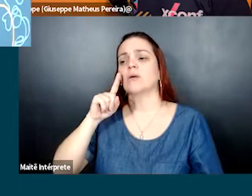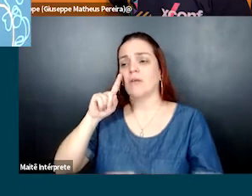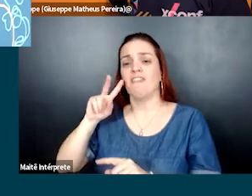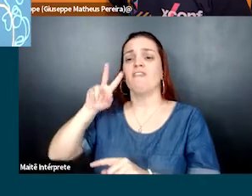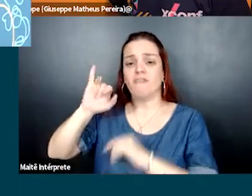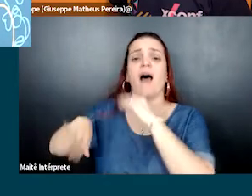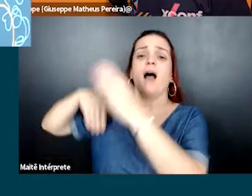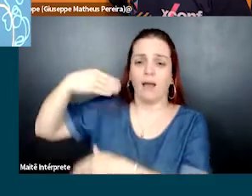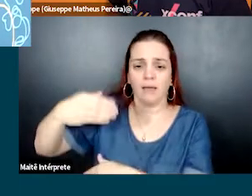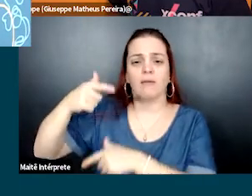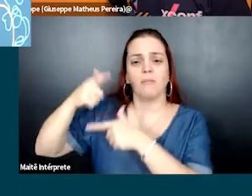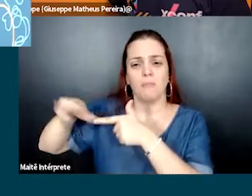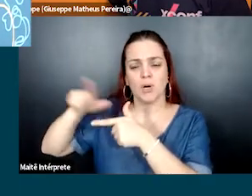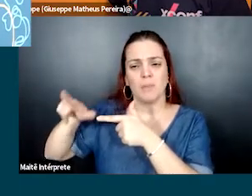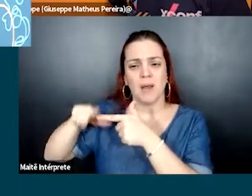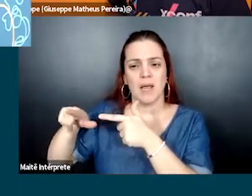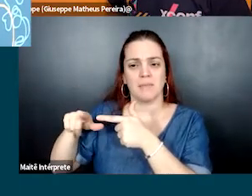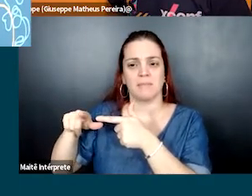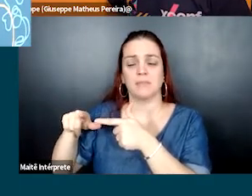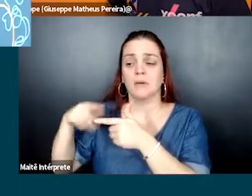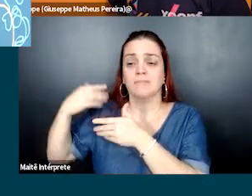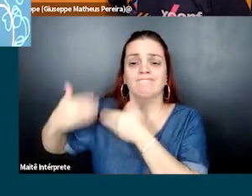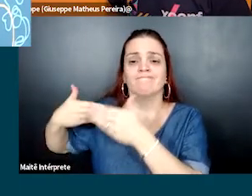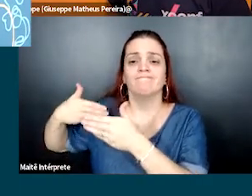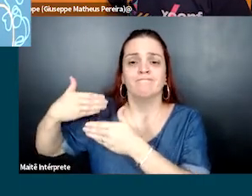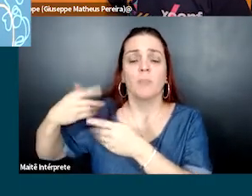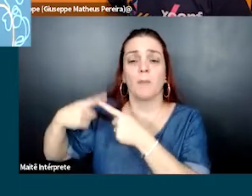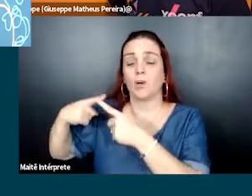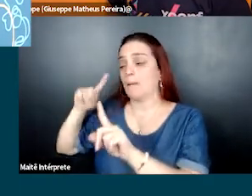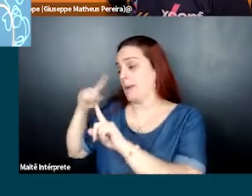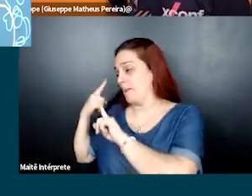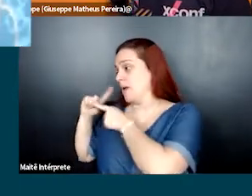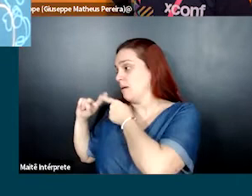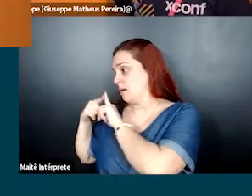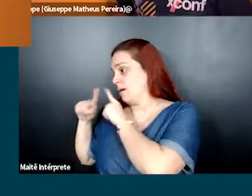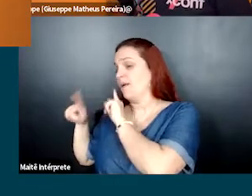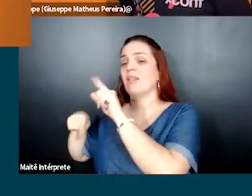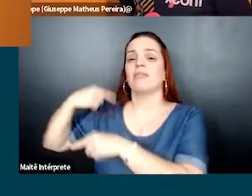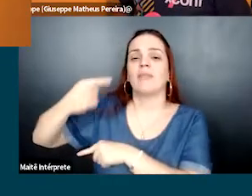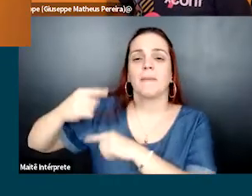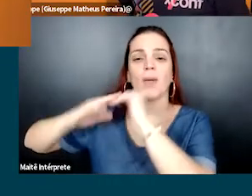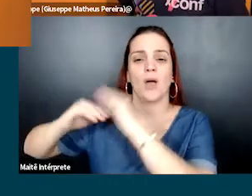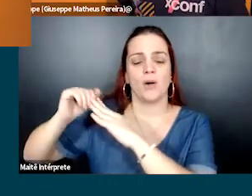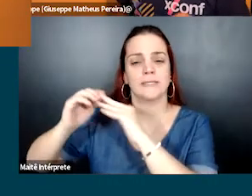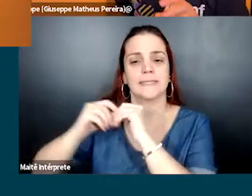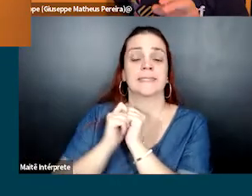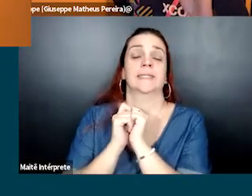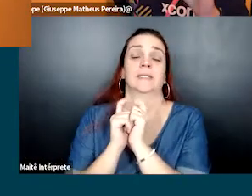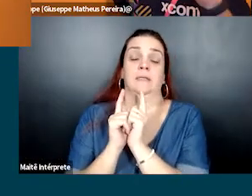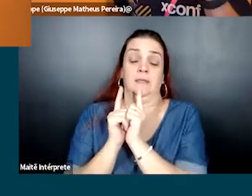no problema que você mencionou, sobre muitas das ideias não irem para frente? Boa pergunta. O ponto